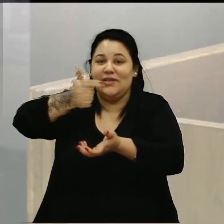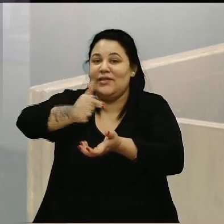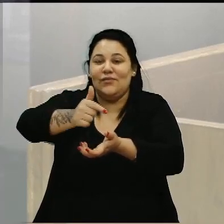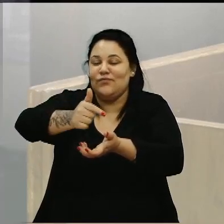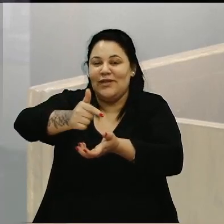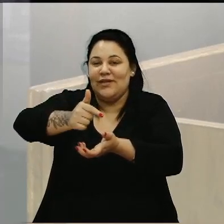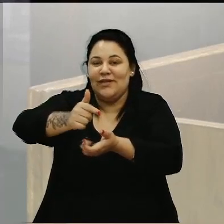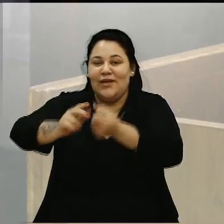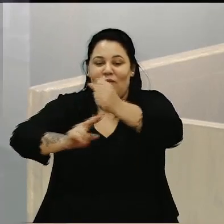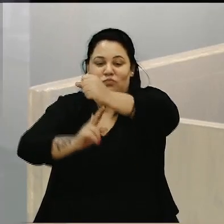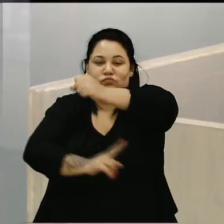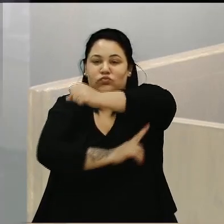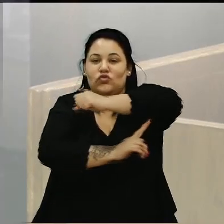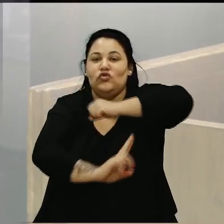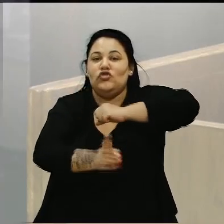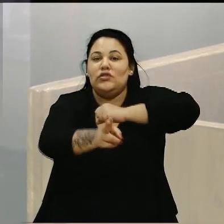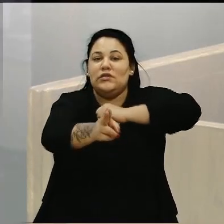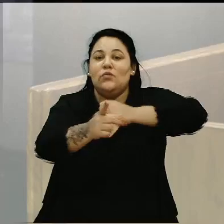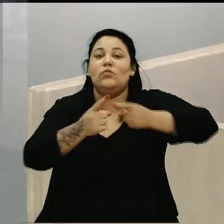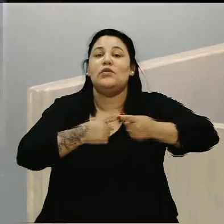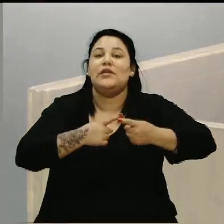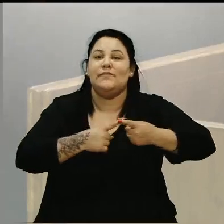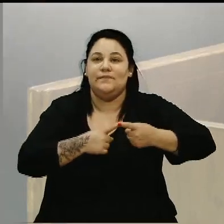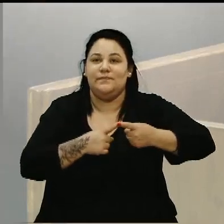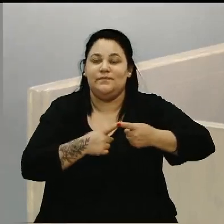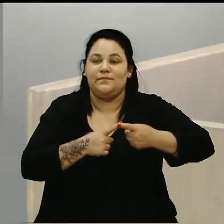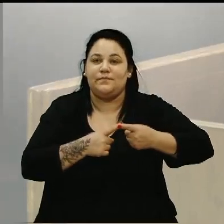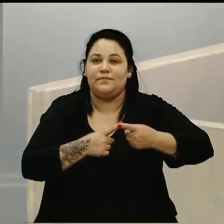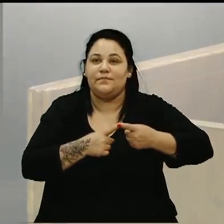continuar a ponte. O motivo que o